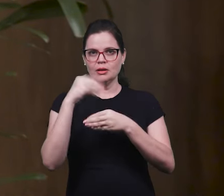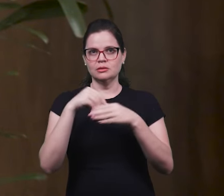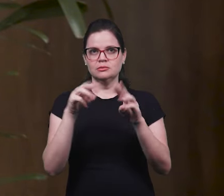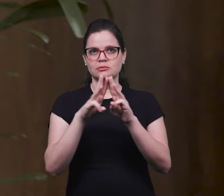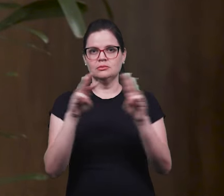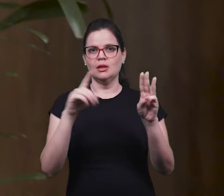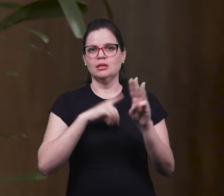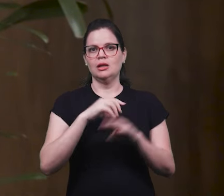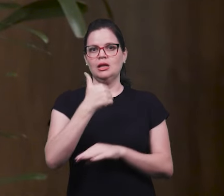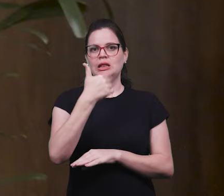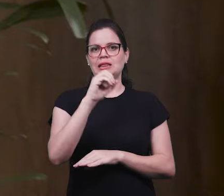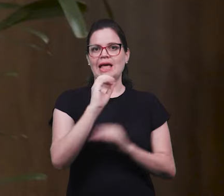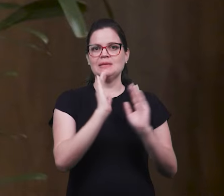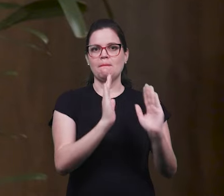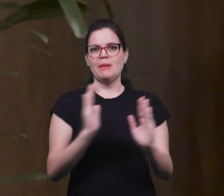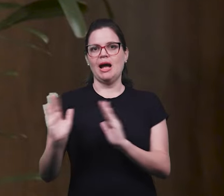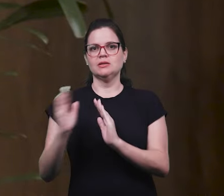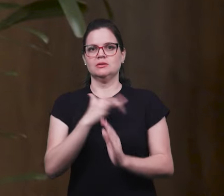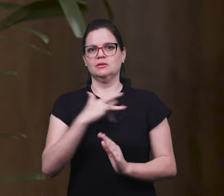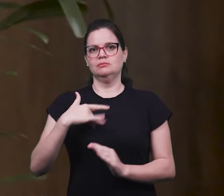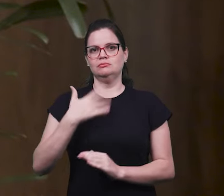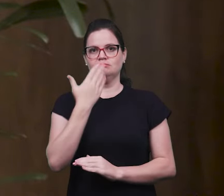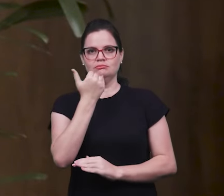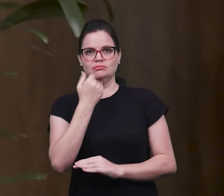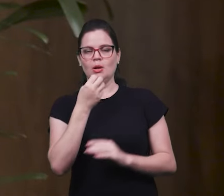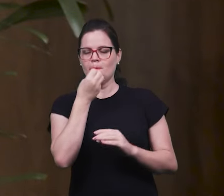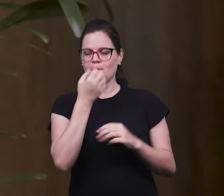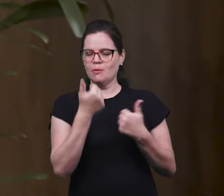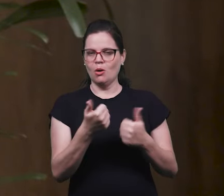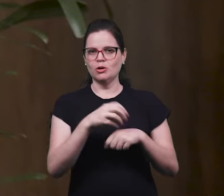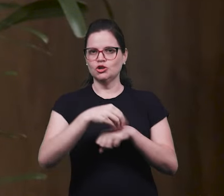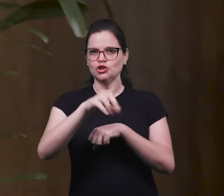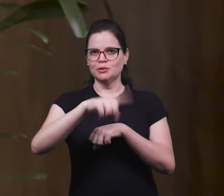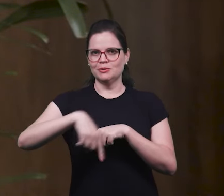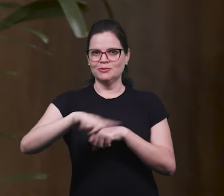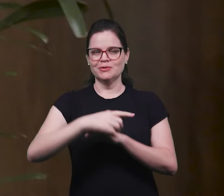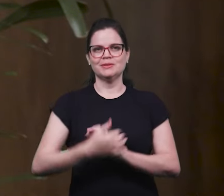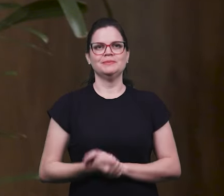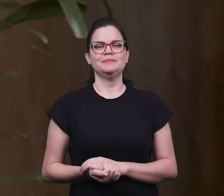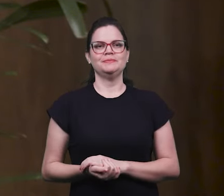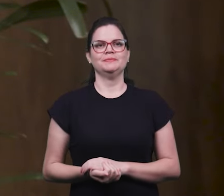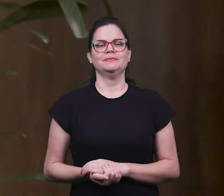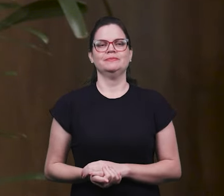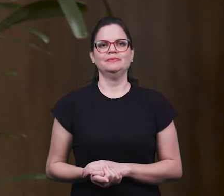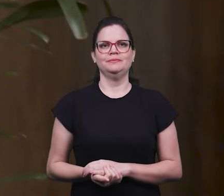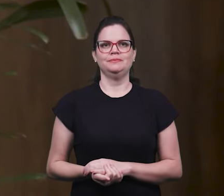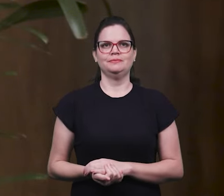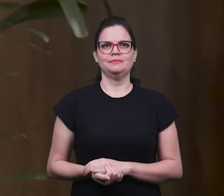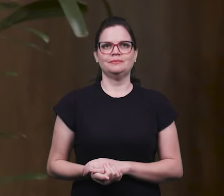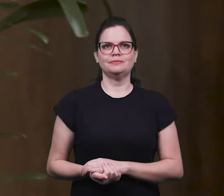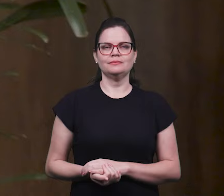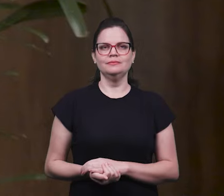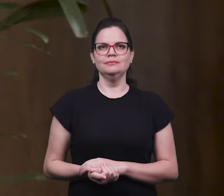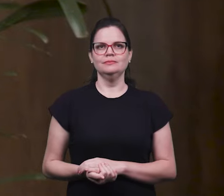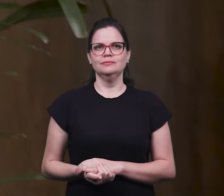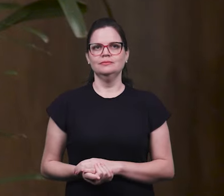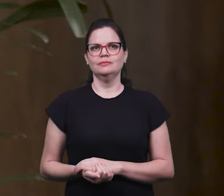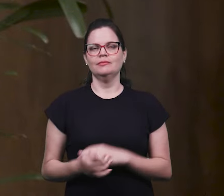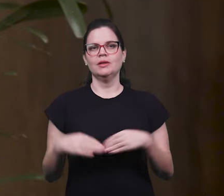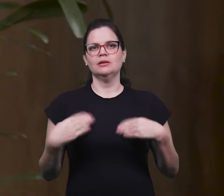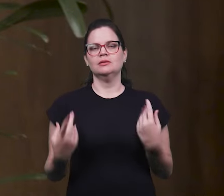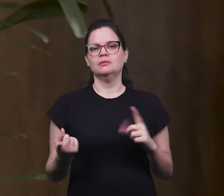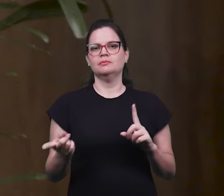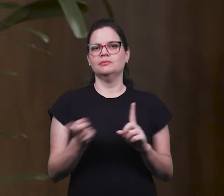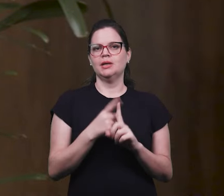os 10 espaço de alimentação saudável já fica a dica aí para você de casa eh em relação ao primeiro contato